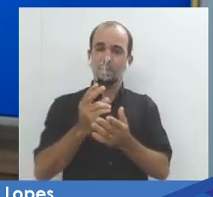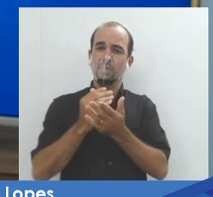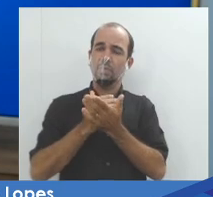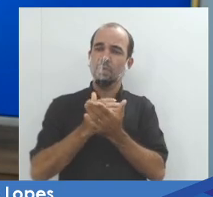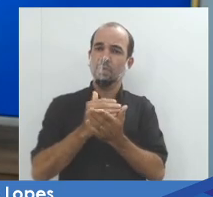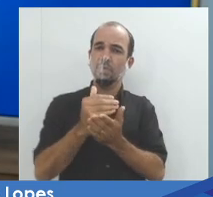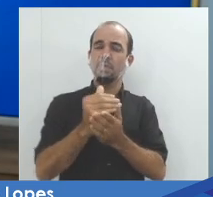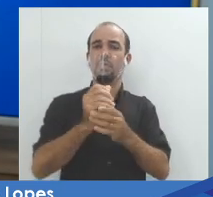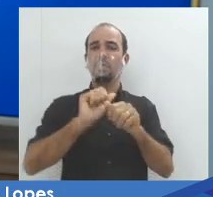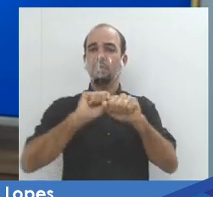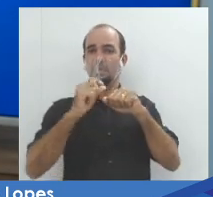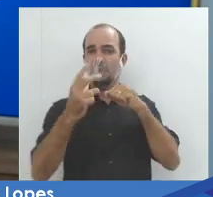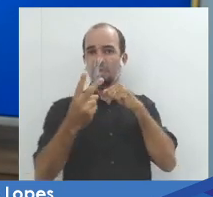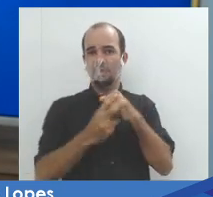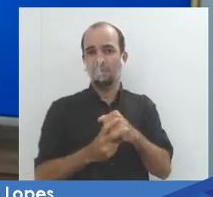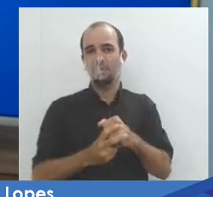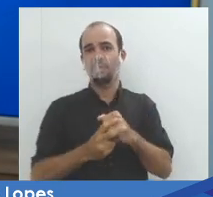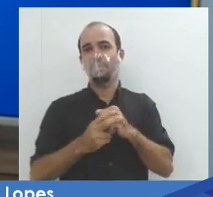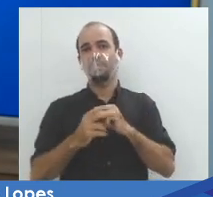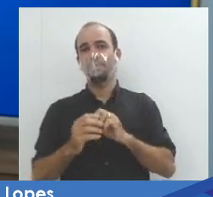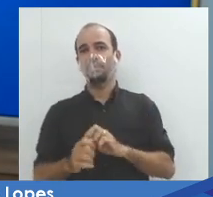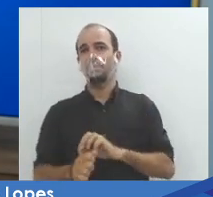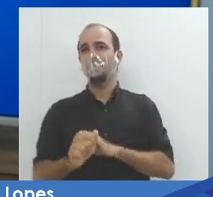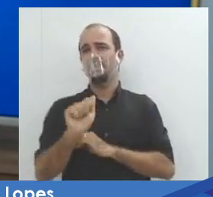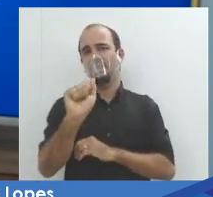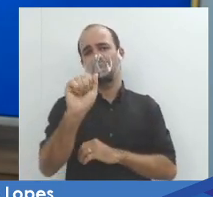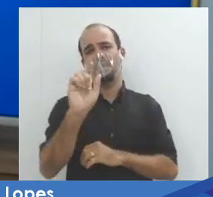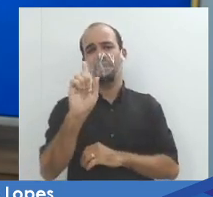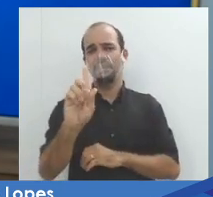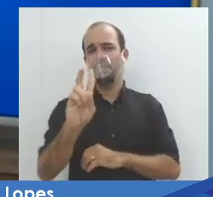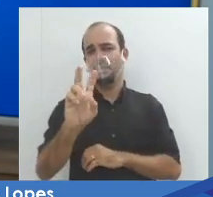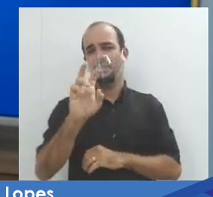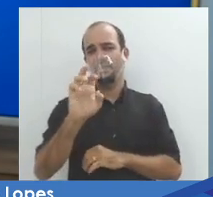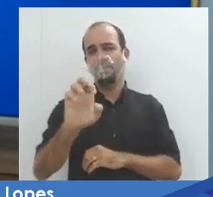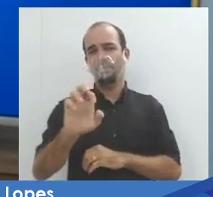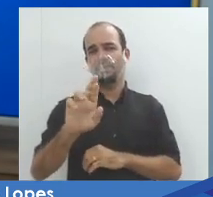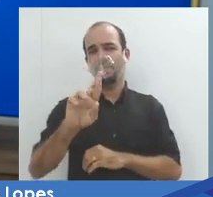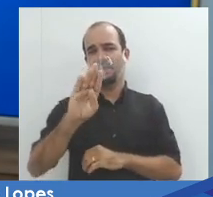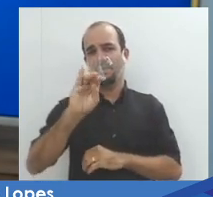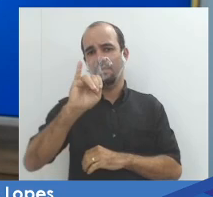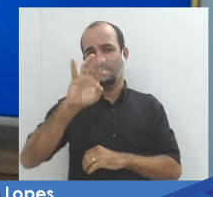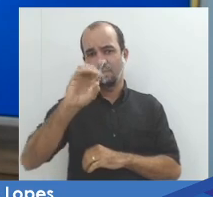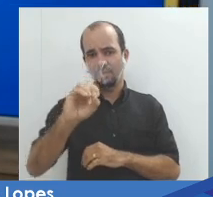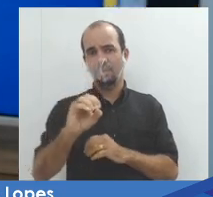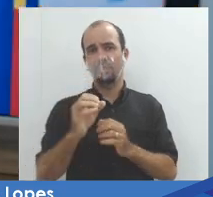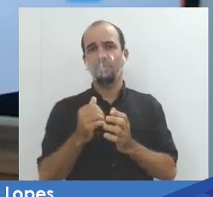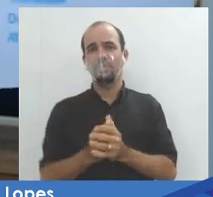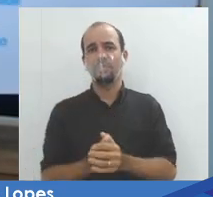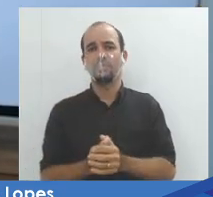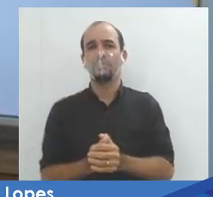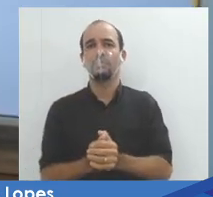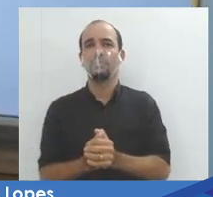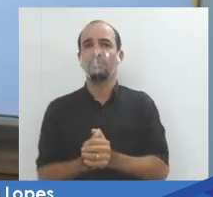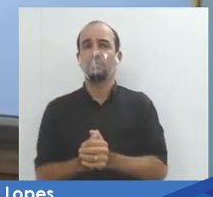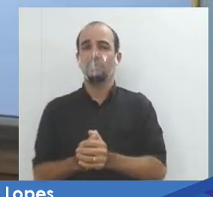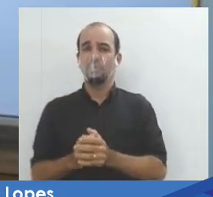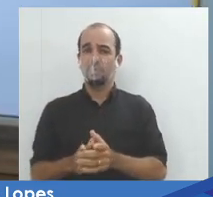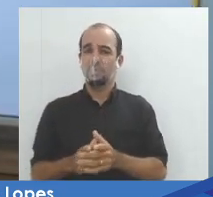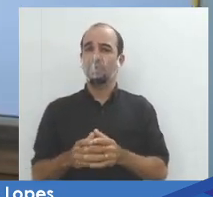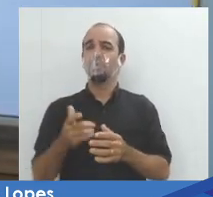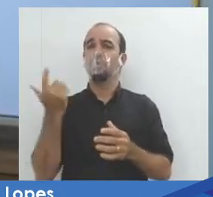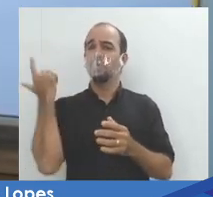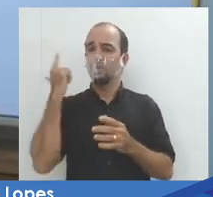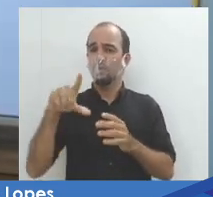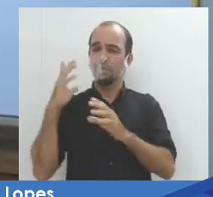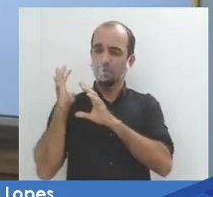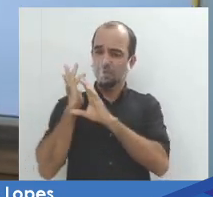a ver a ideia do que seja um advérbio. Vale que eu